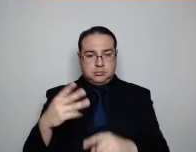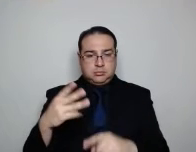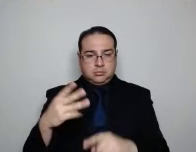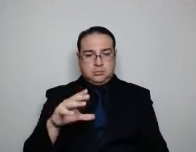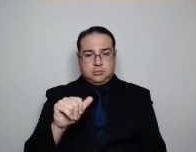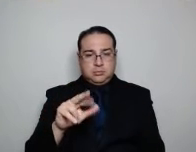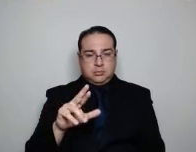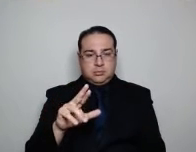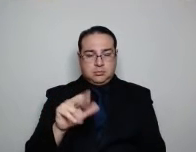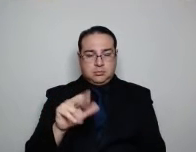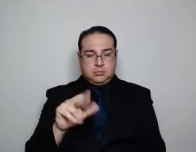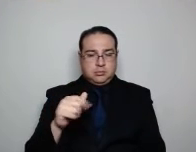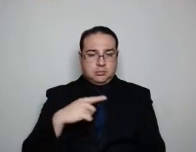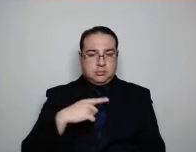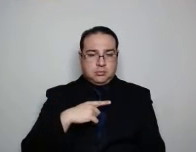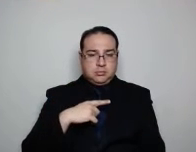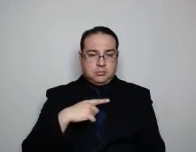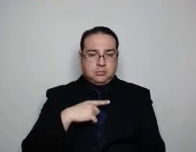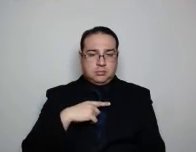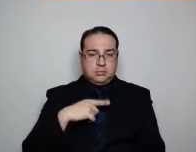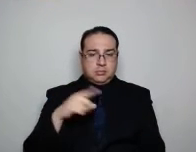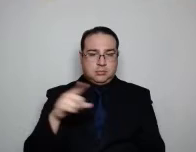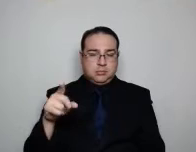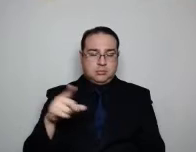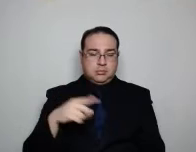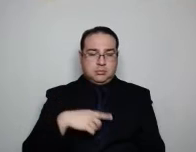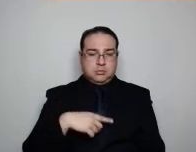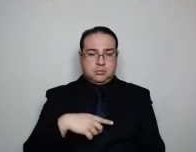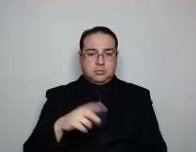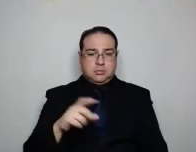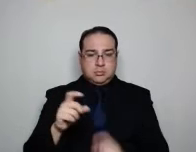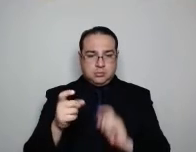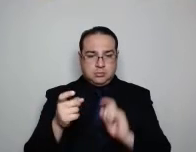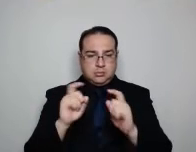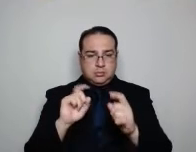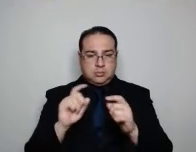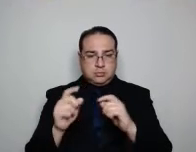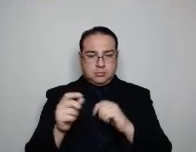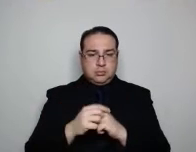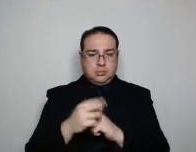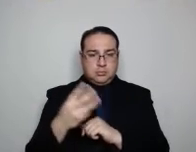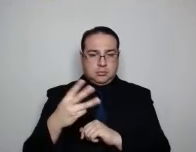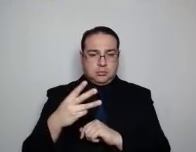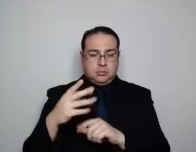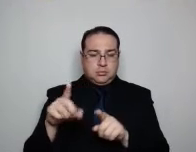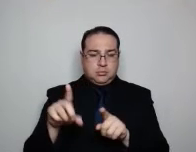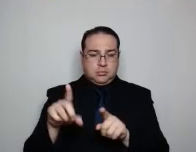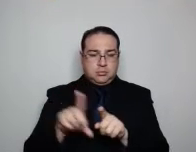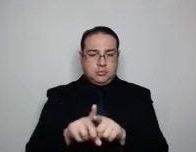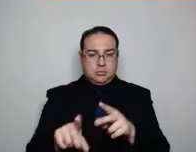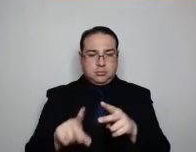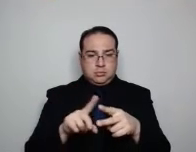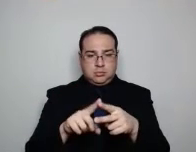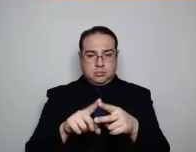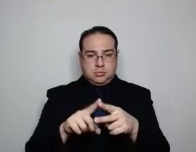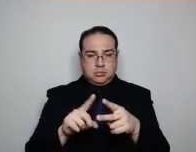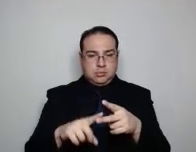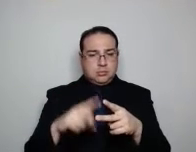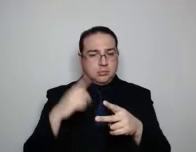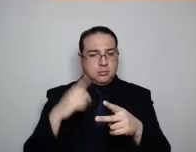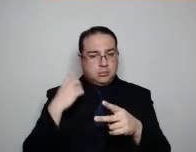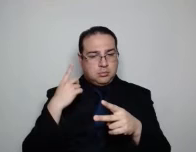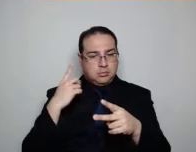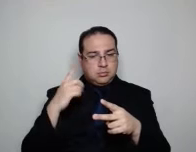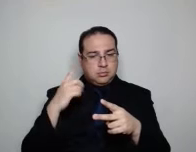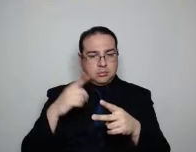sessão da terceira Câmara, mas tem dois advogados que estão... no celular, que estão aqui no prédio. Bom. É o 122, é